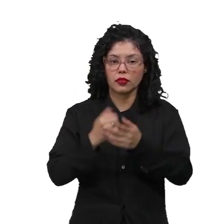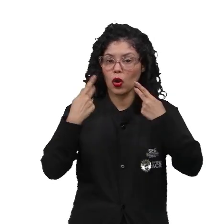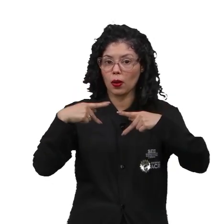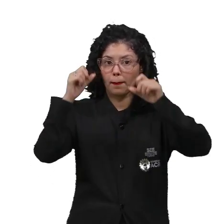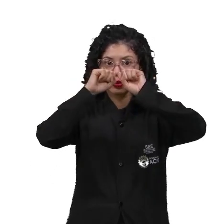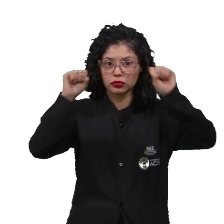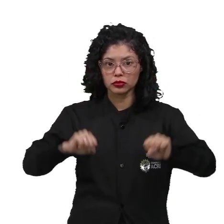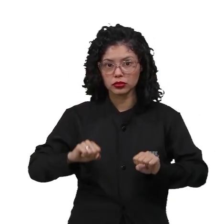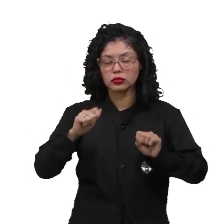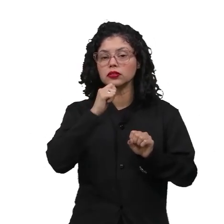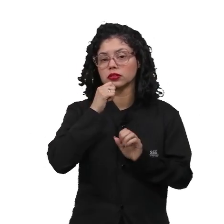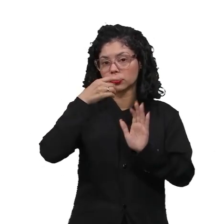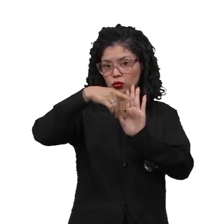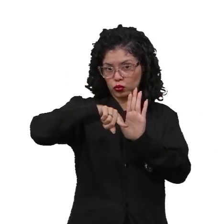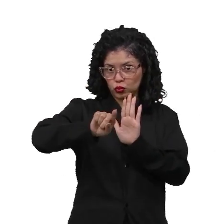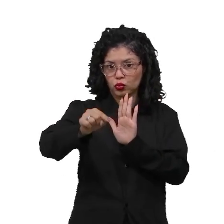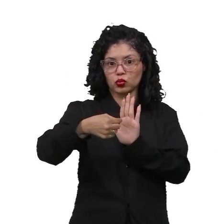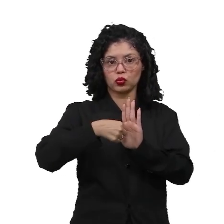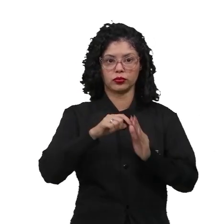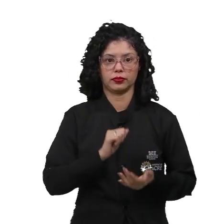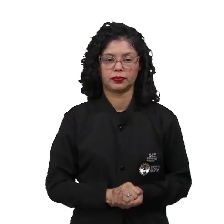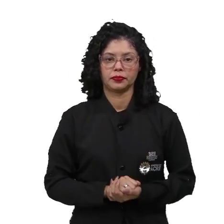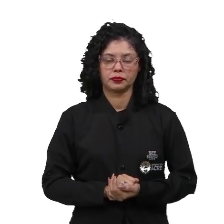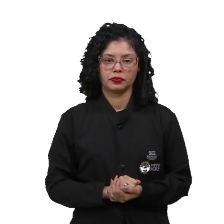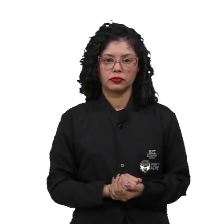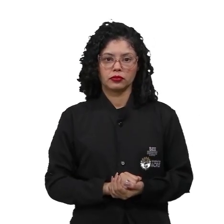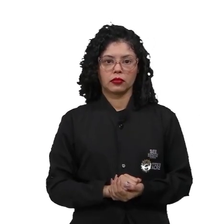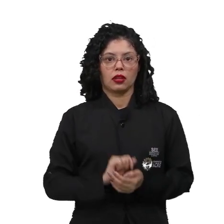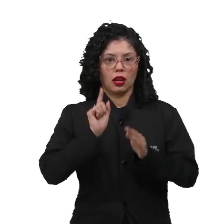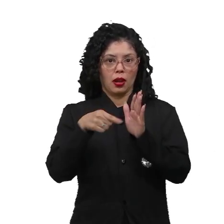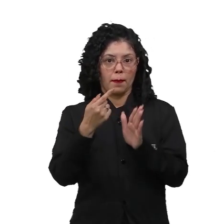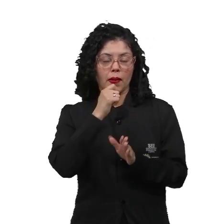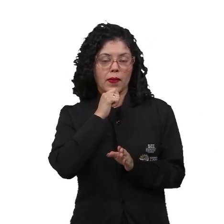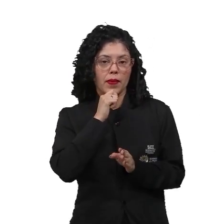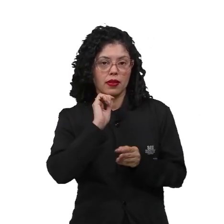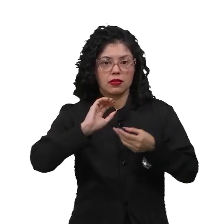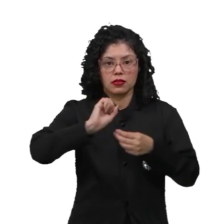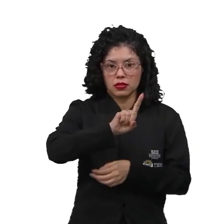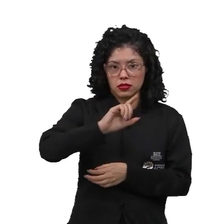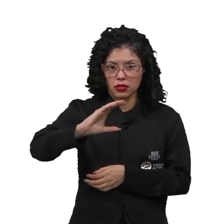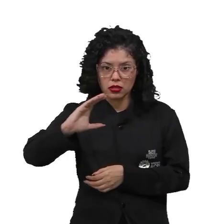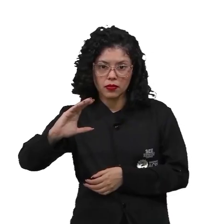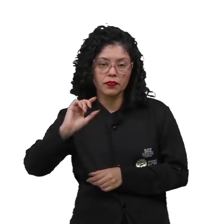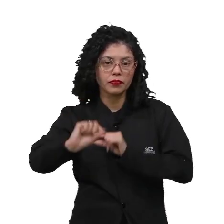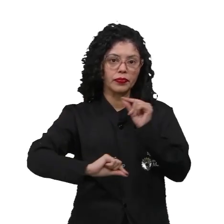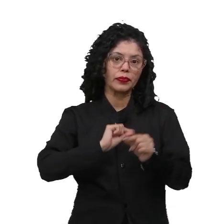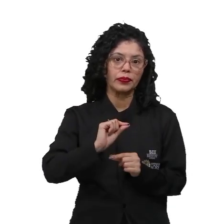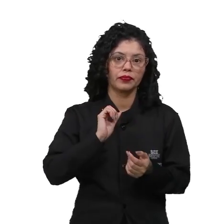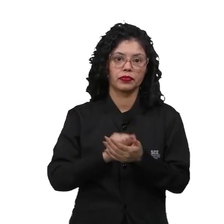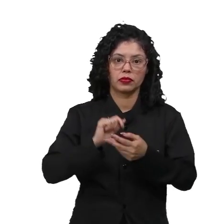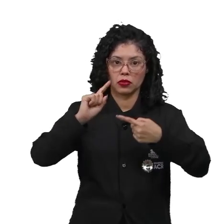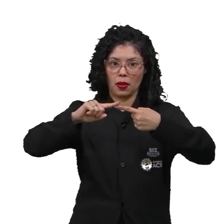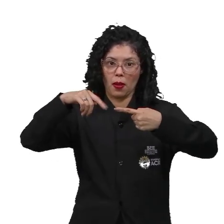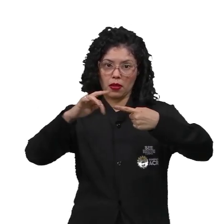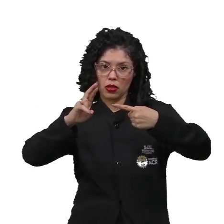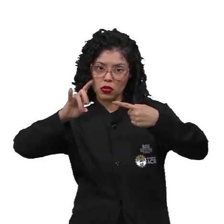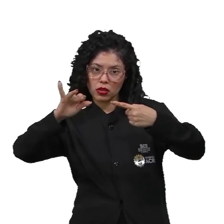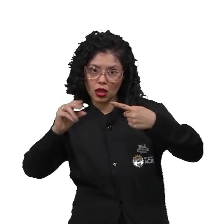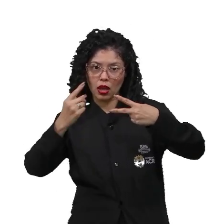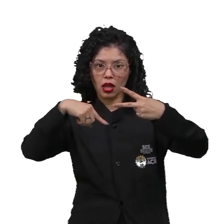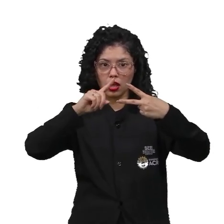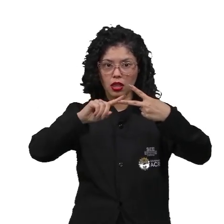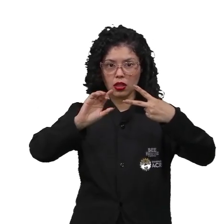ali do sistema imunológico. As principais células de defesa vão ser ali os